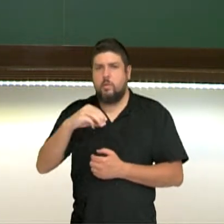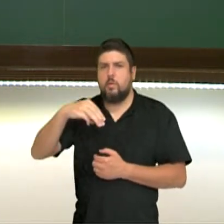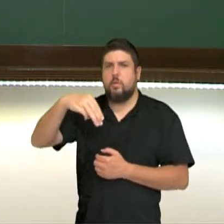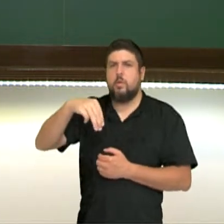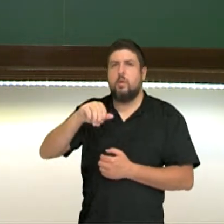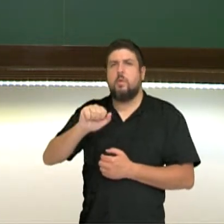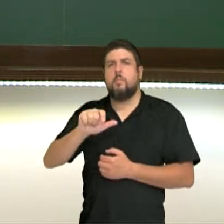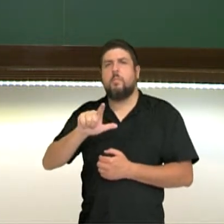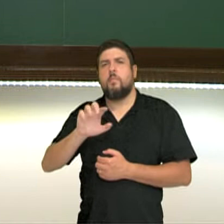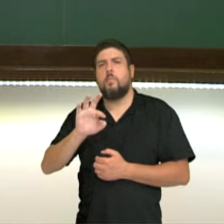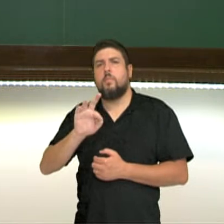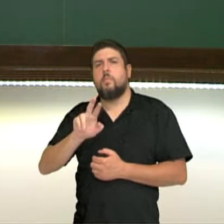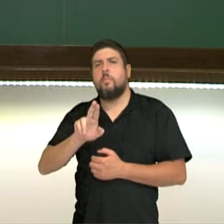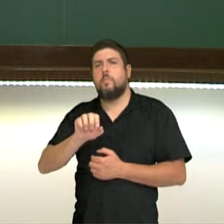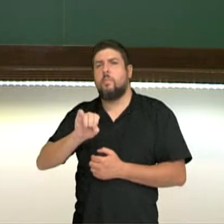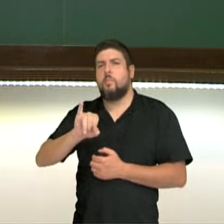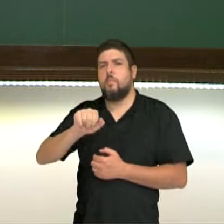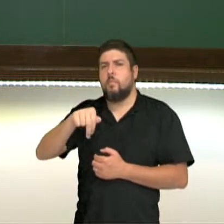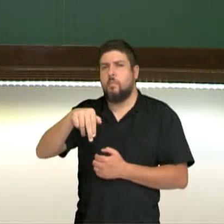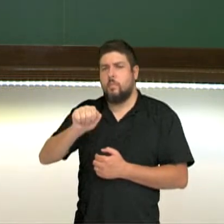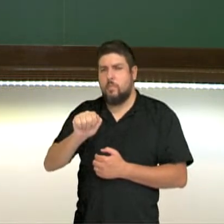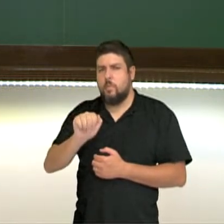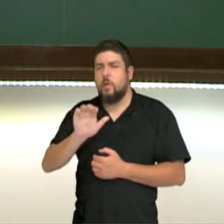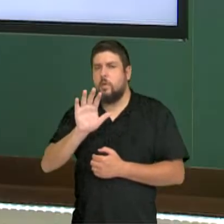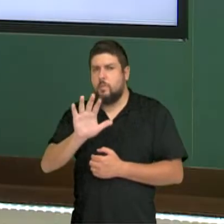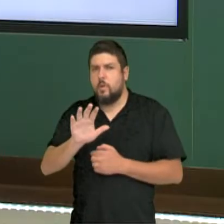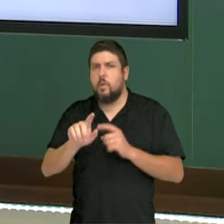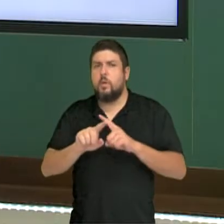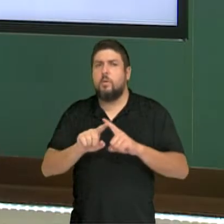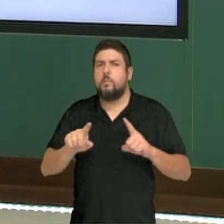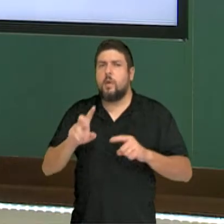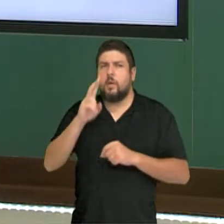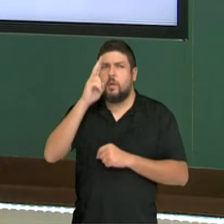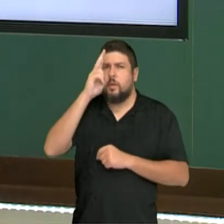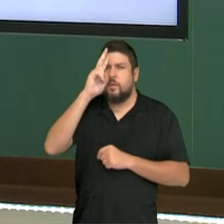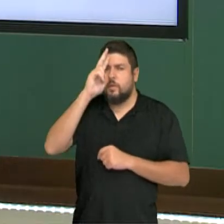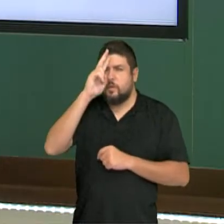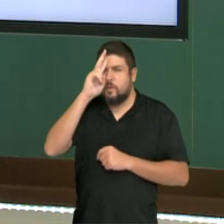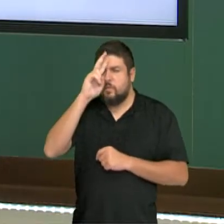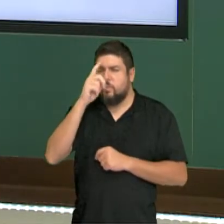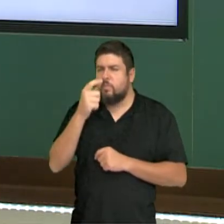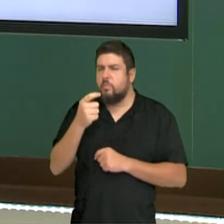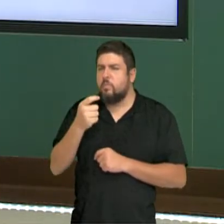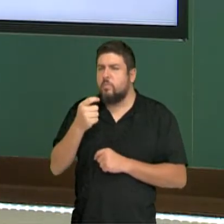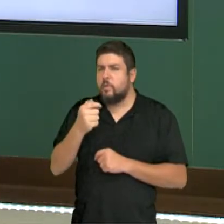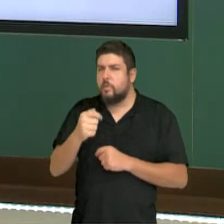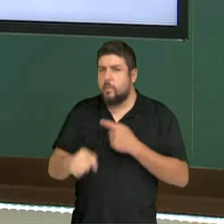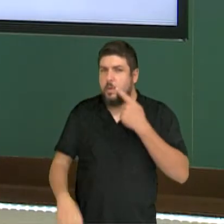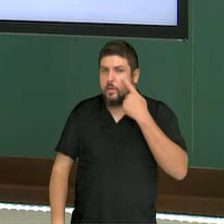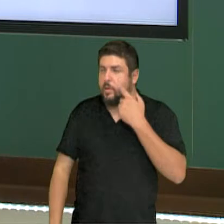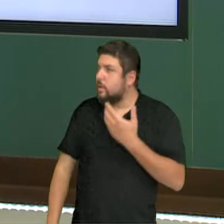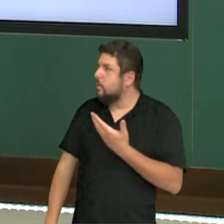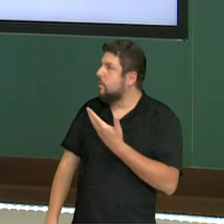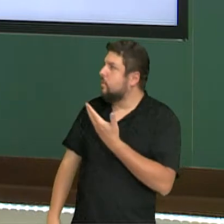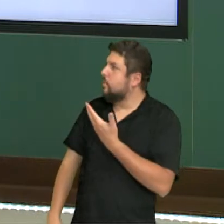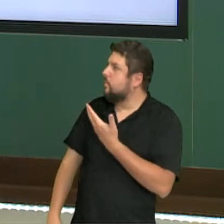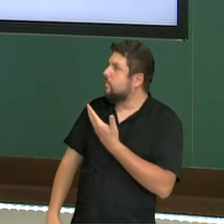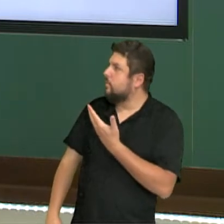lembrar um pouquinho desse rapazinho aqui chamado Thomas